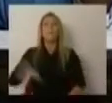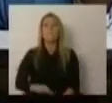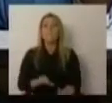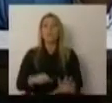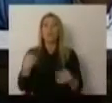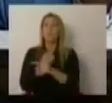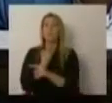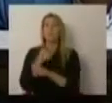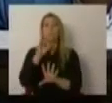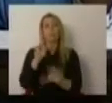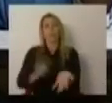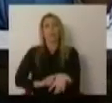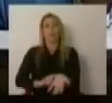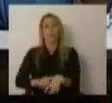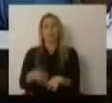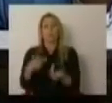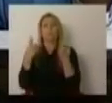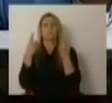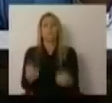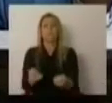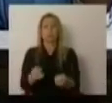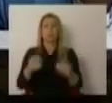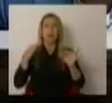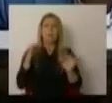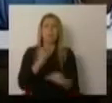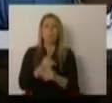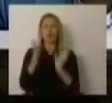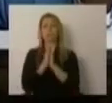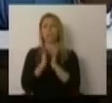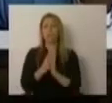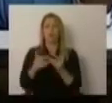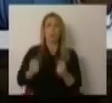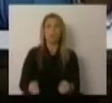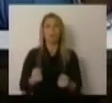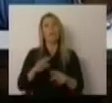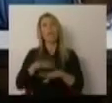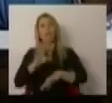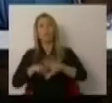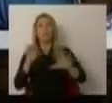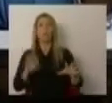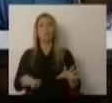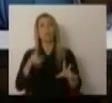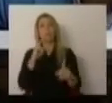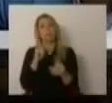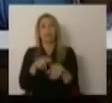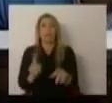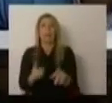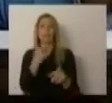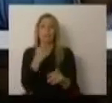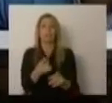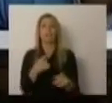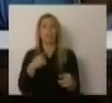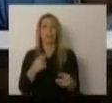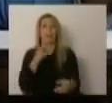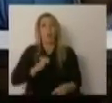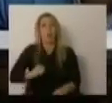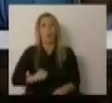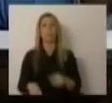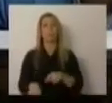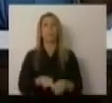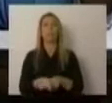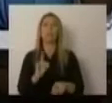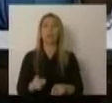a xenofobia, o racismo e no fomento do medo como arma política. E por isso, a escolha destas prioridades dita